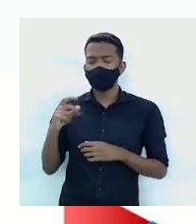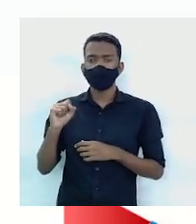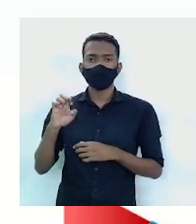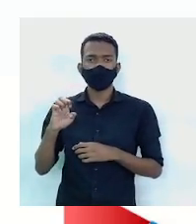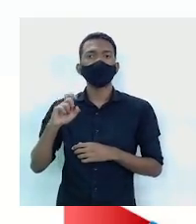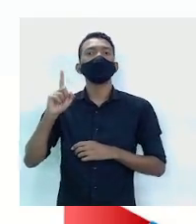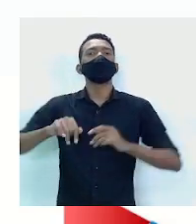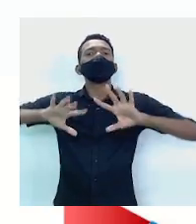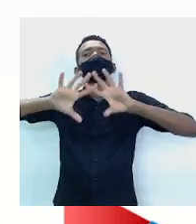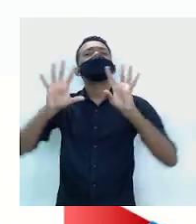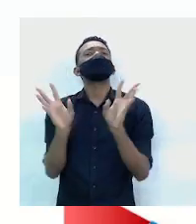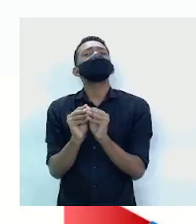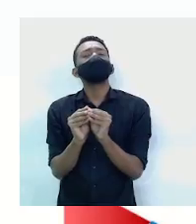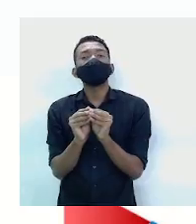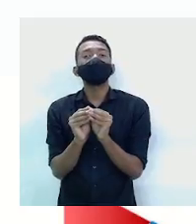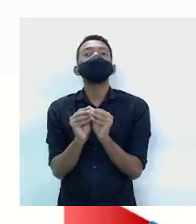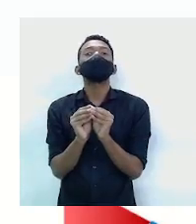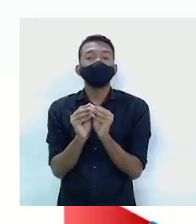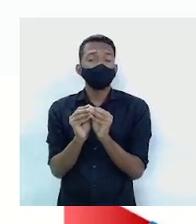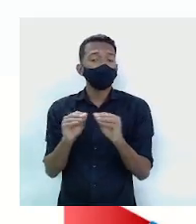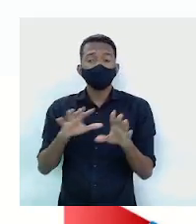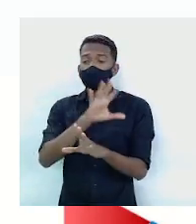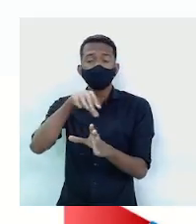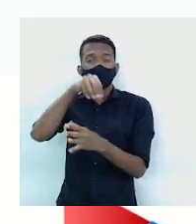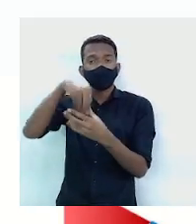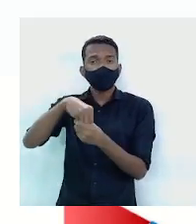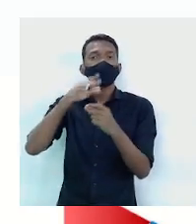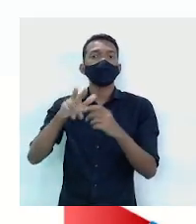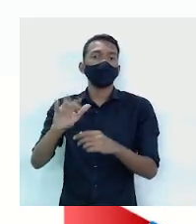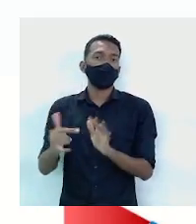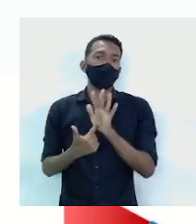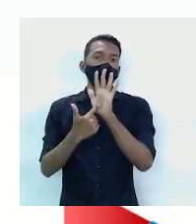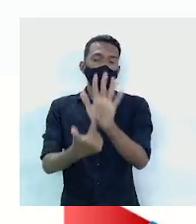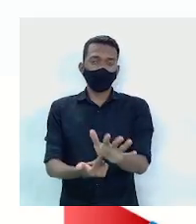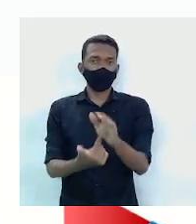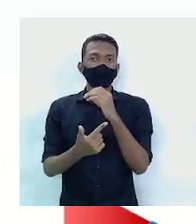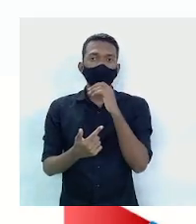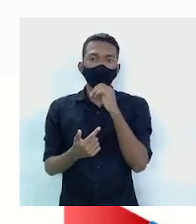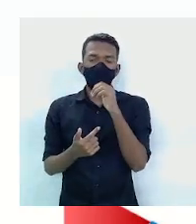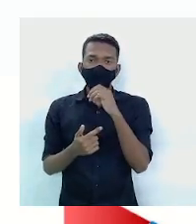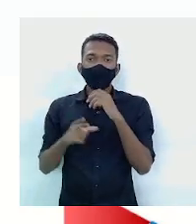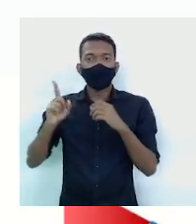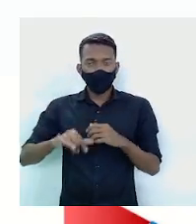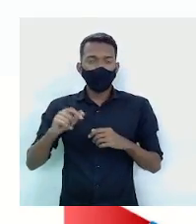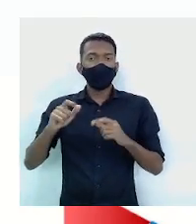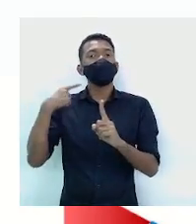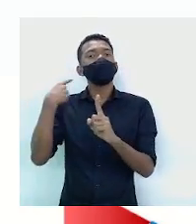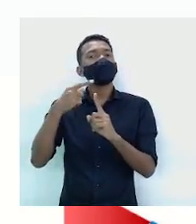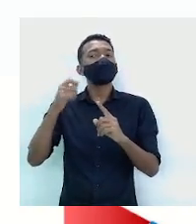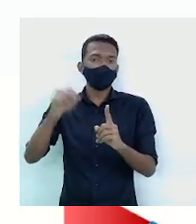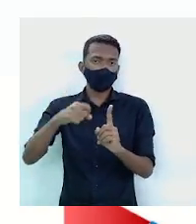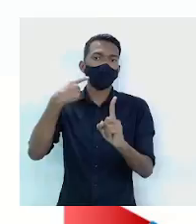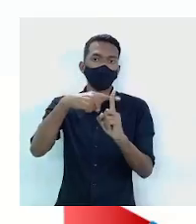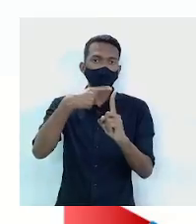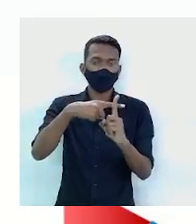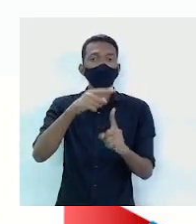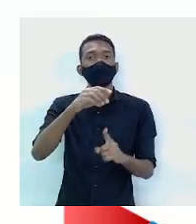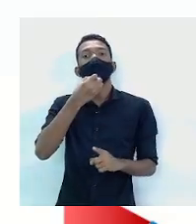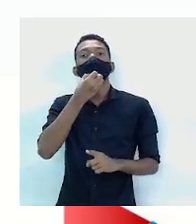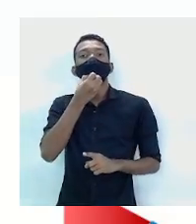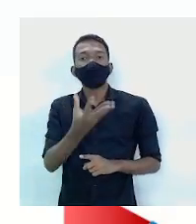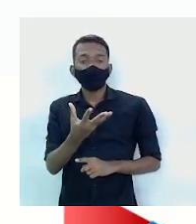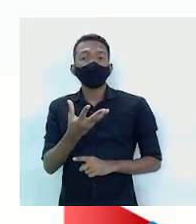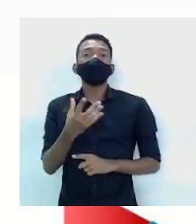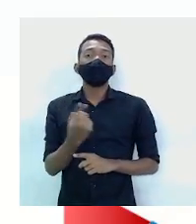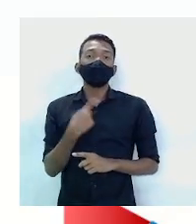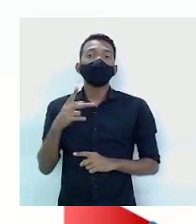menos um resumo daquilo que você vai apresentar. E isso é muito positivo, muito bom, inclusive para quando a